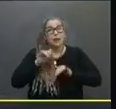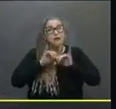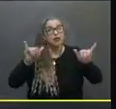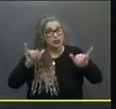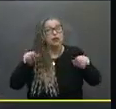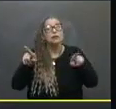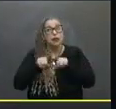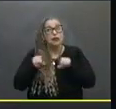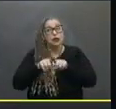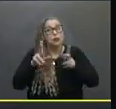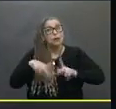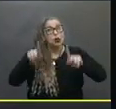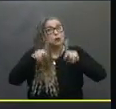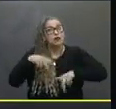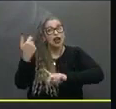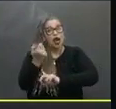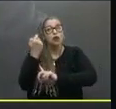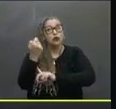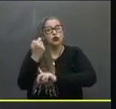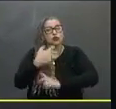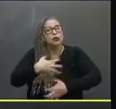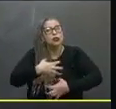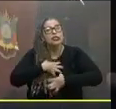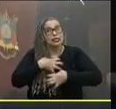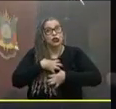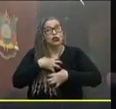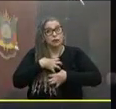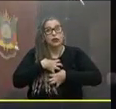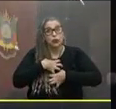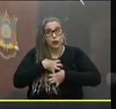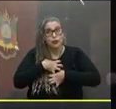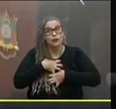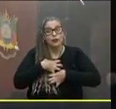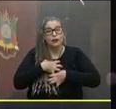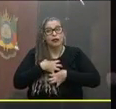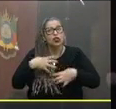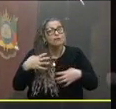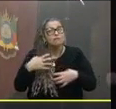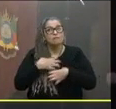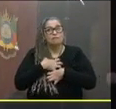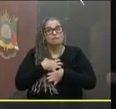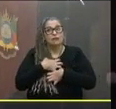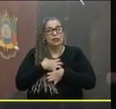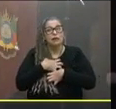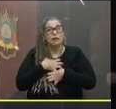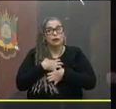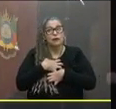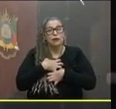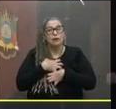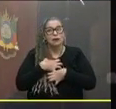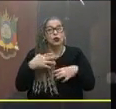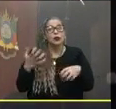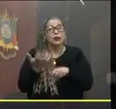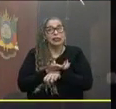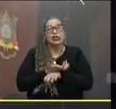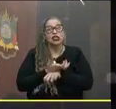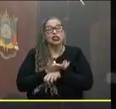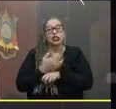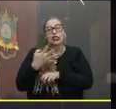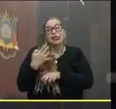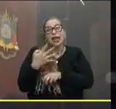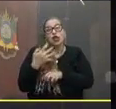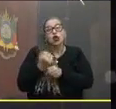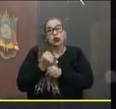sino para também para o povo gaúcho. O meu sentimento, o que eu sinto e o que eu senti nesses